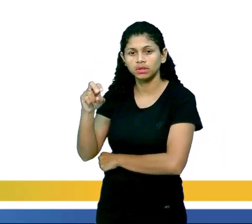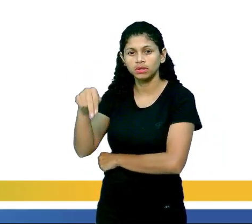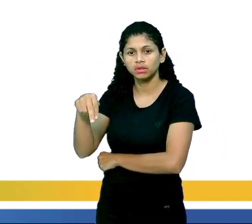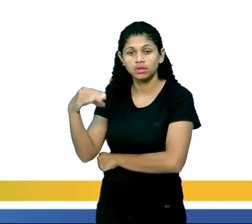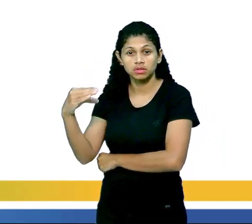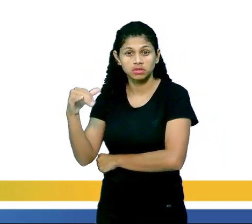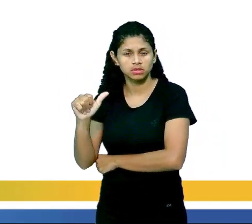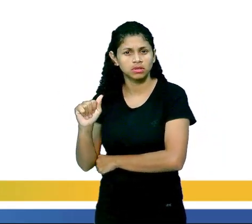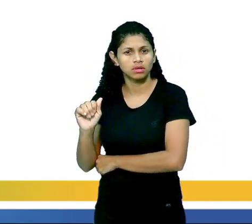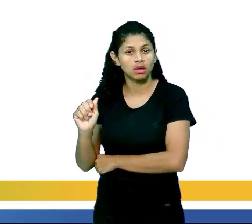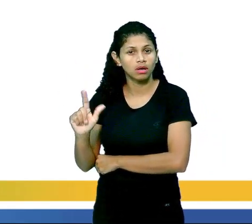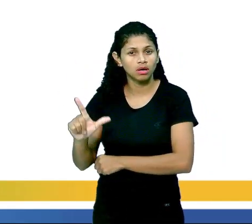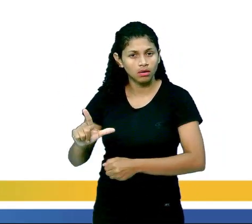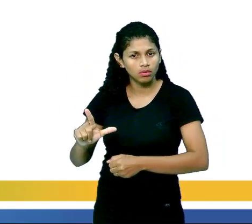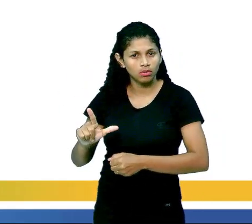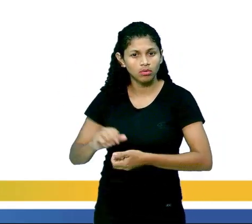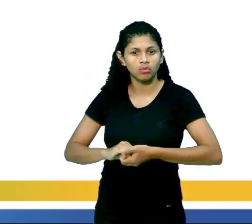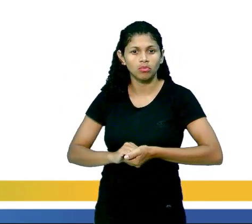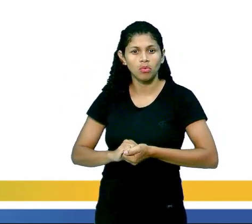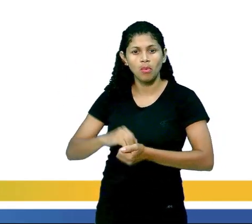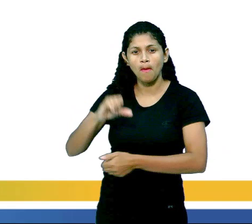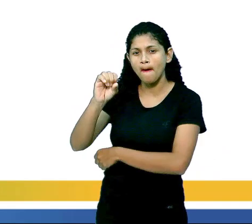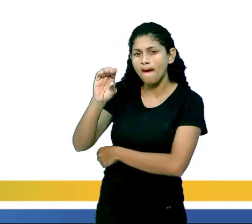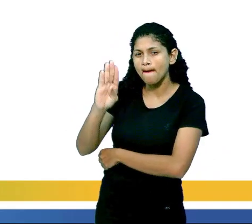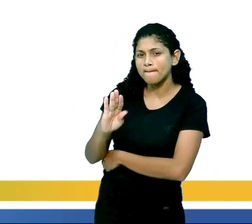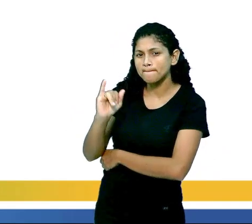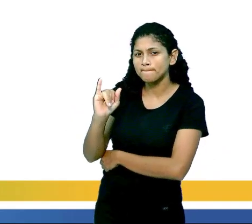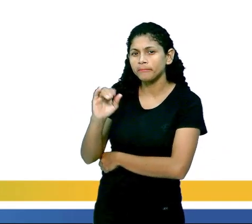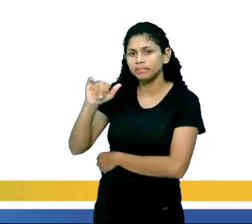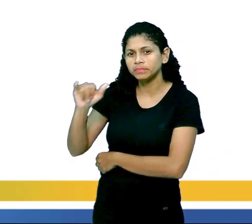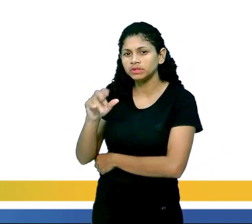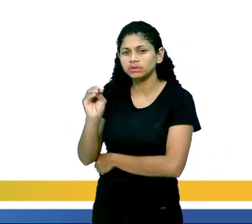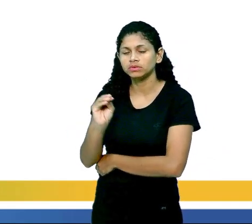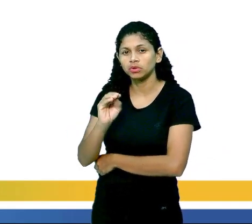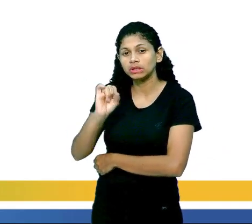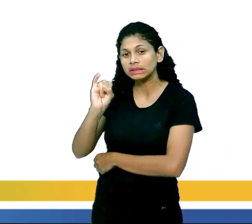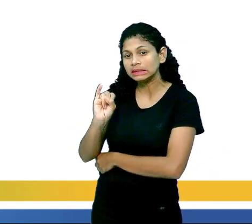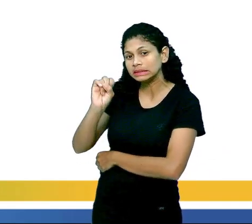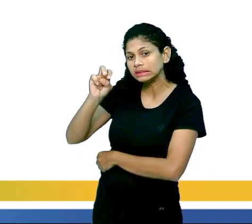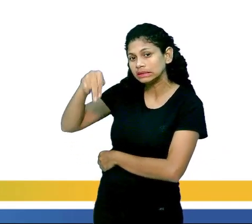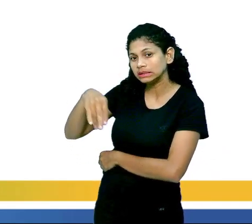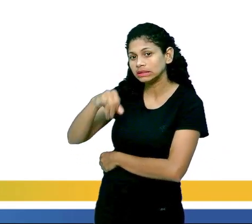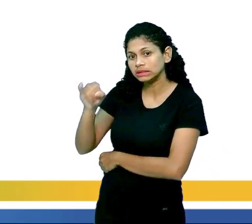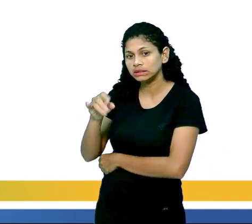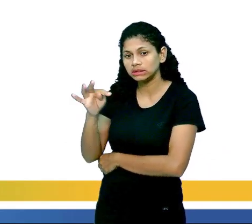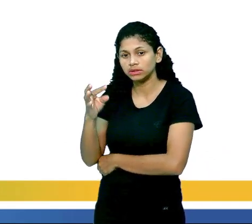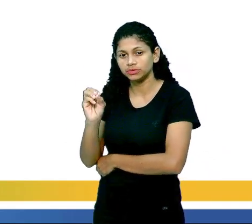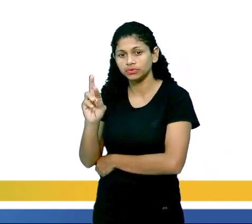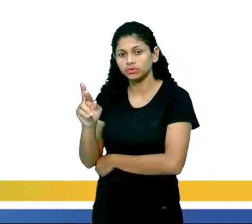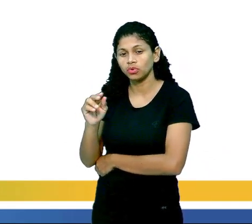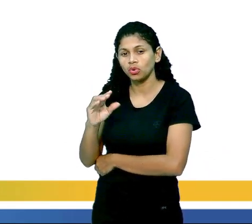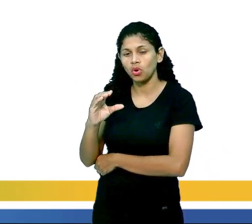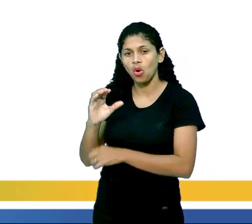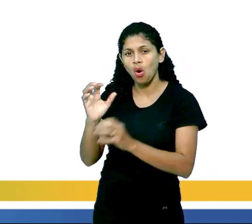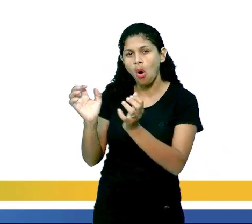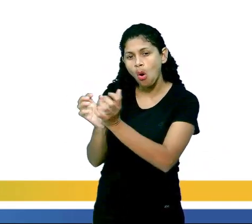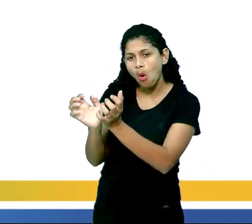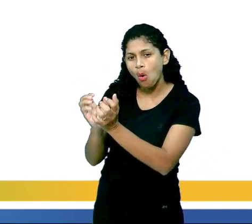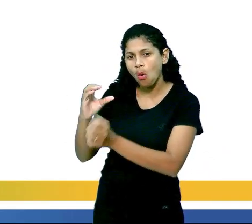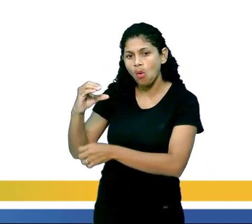é exponencial? É bijetora? É injetora? É uma função composta? Ou é uma